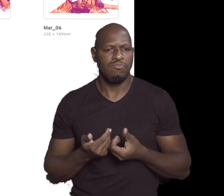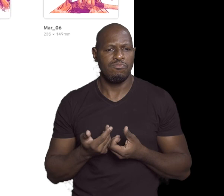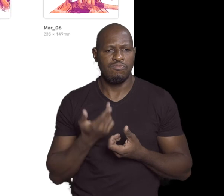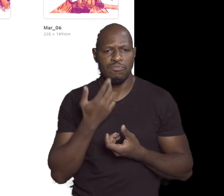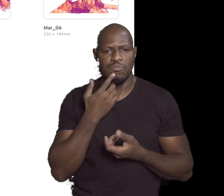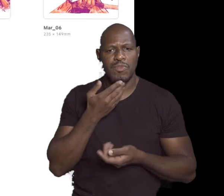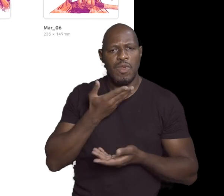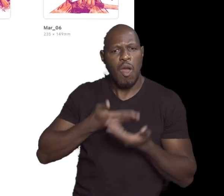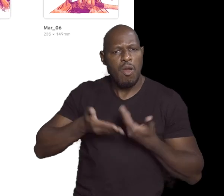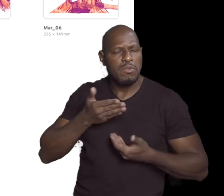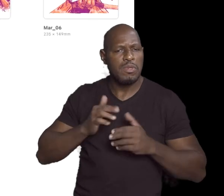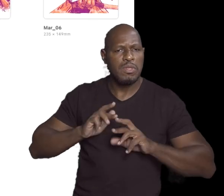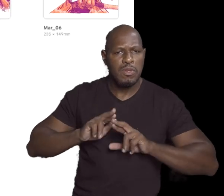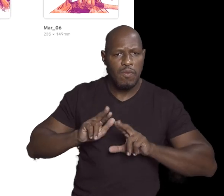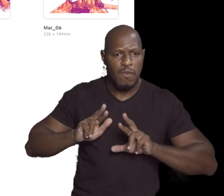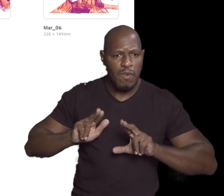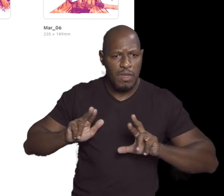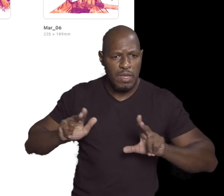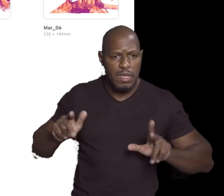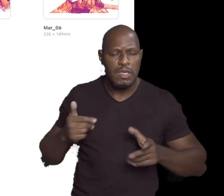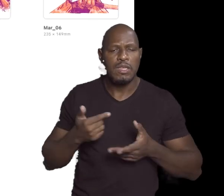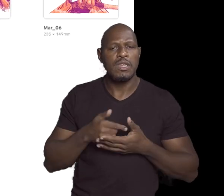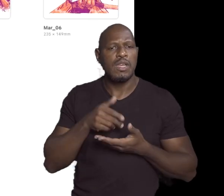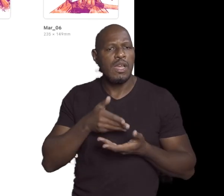uma ilustração diferente, é